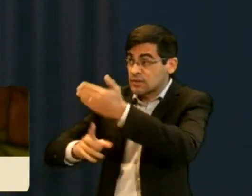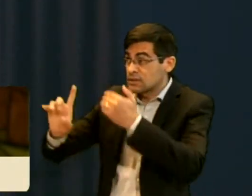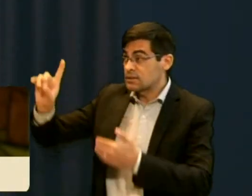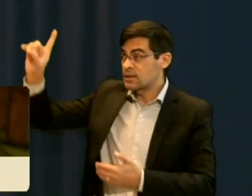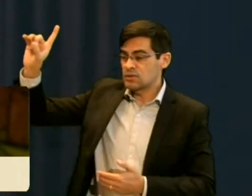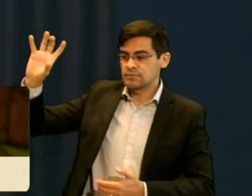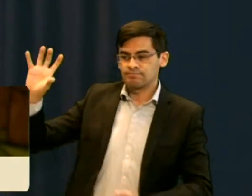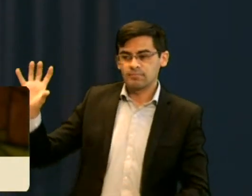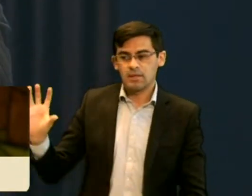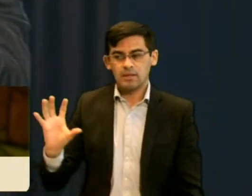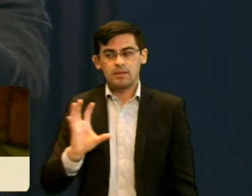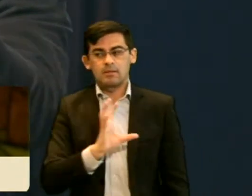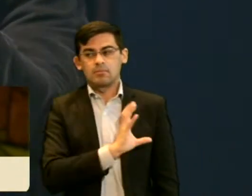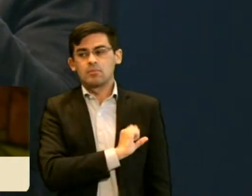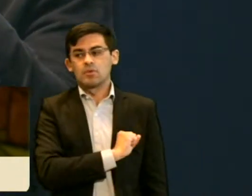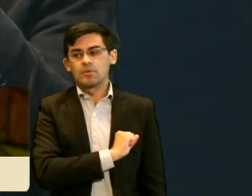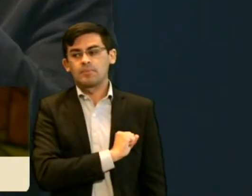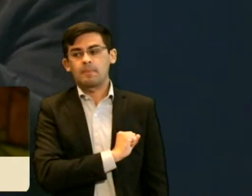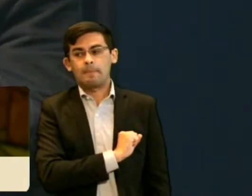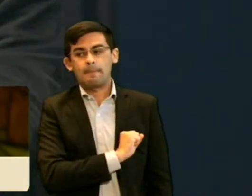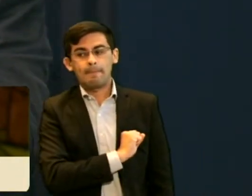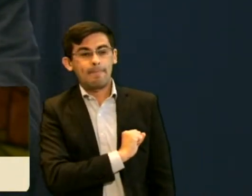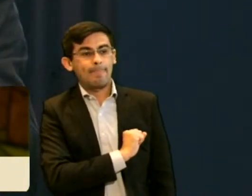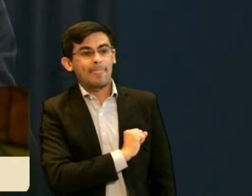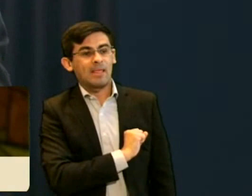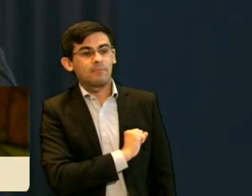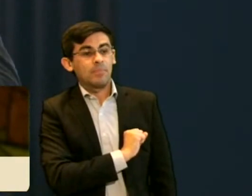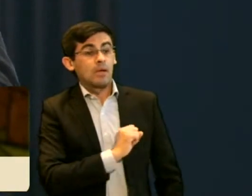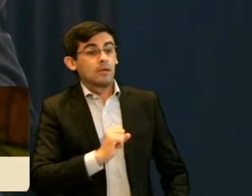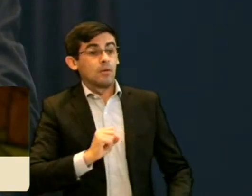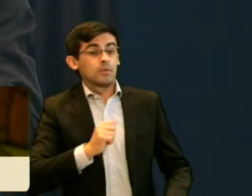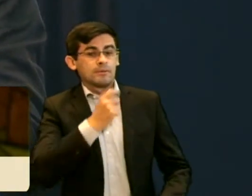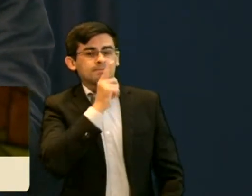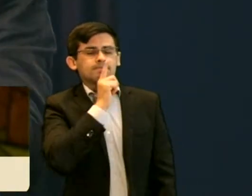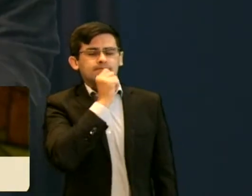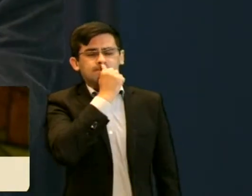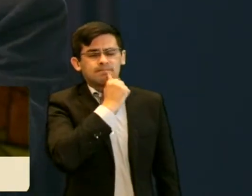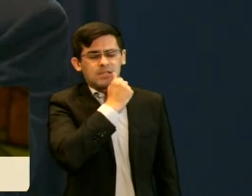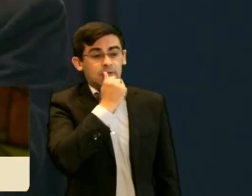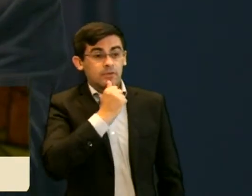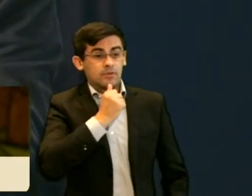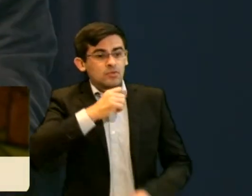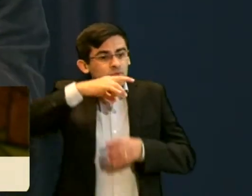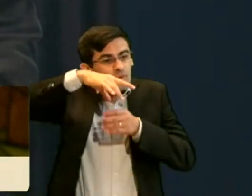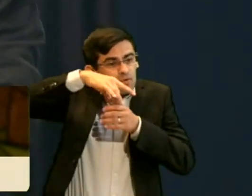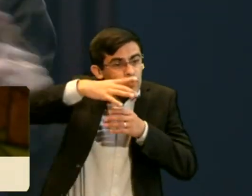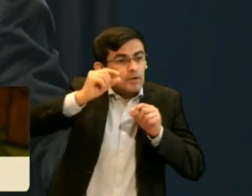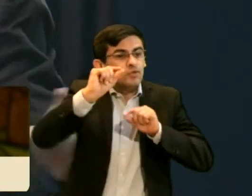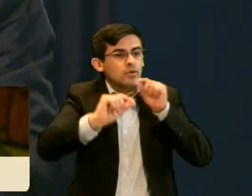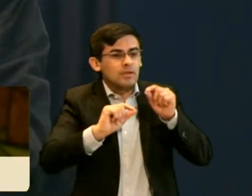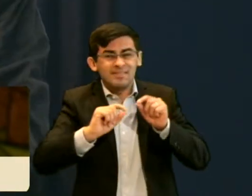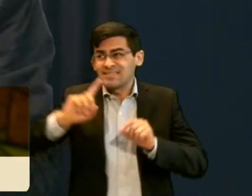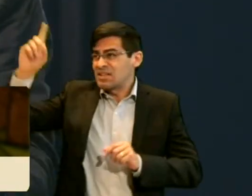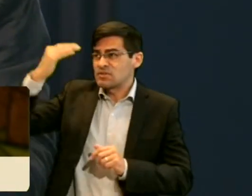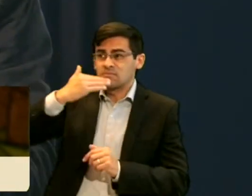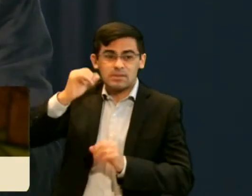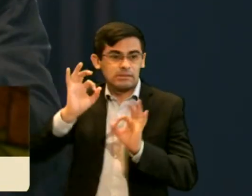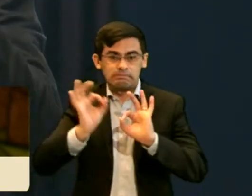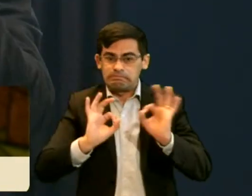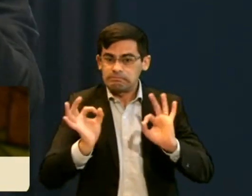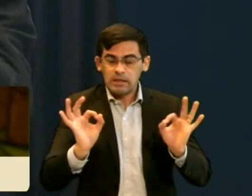E eu acho interessante porque ele diz no versículo 6, sacrifícios e oferta não